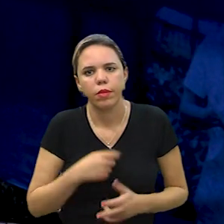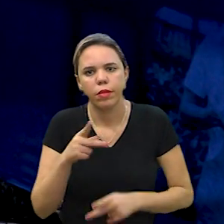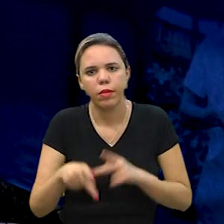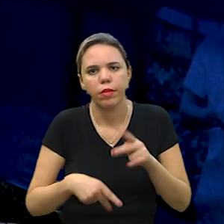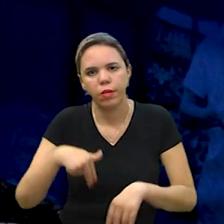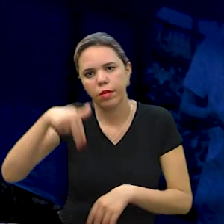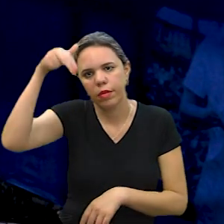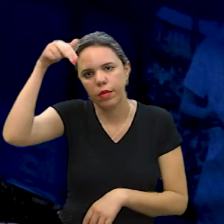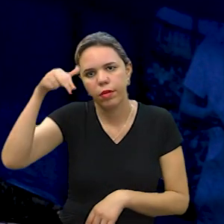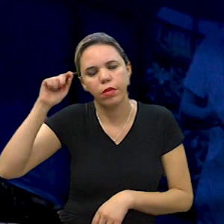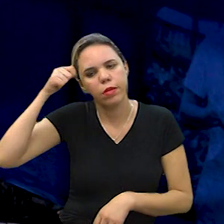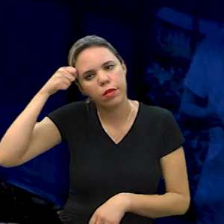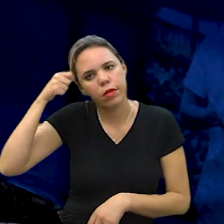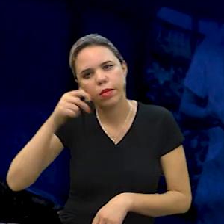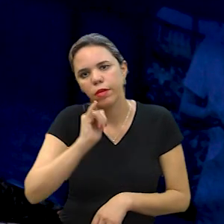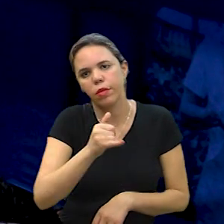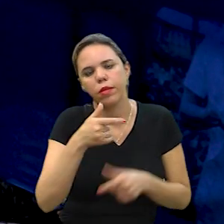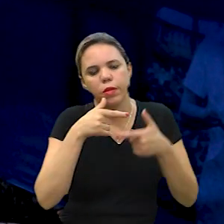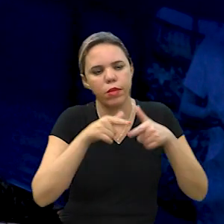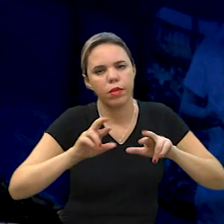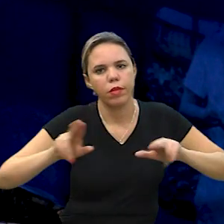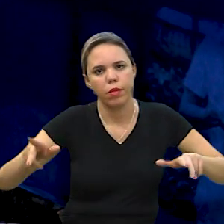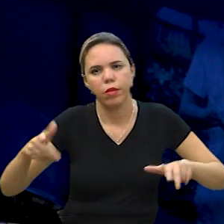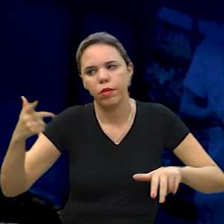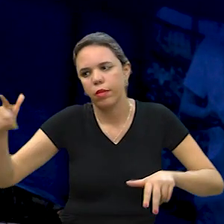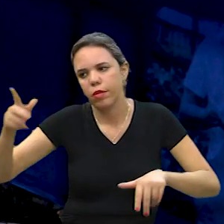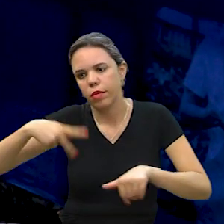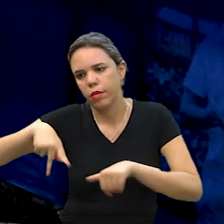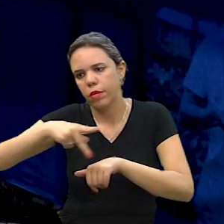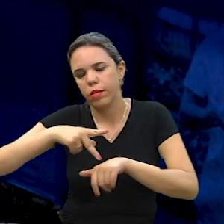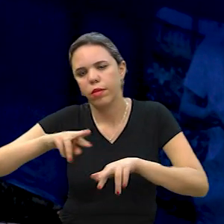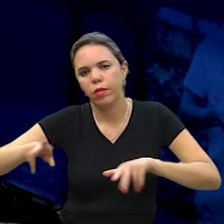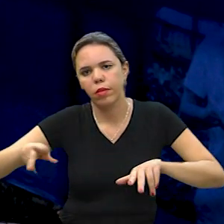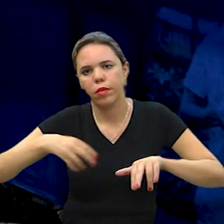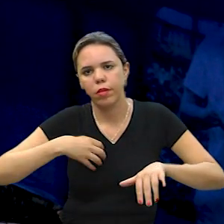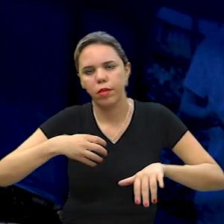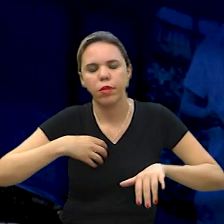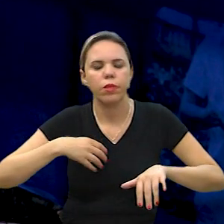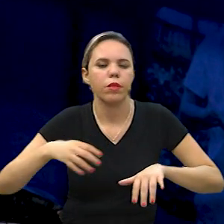membros do norte da África que falavam uma língua diferente